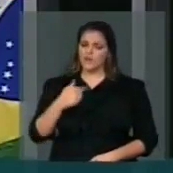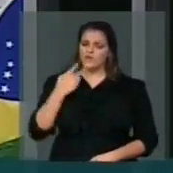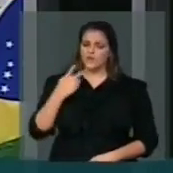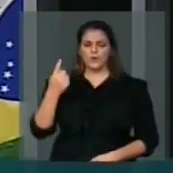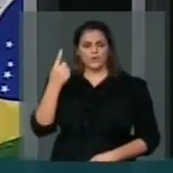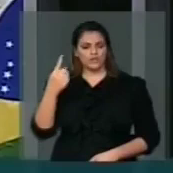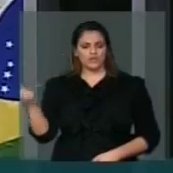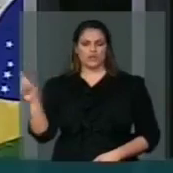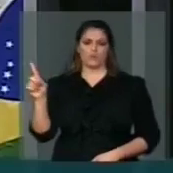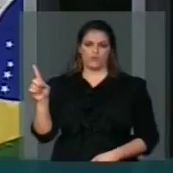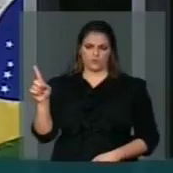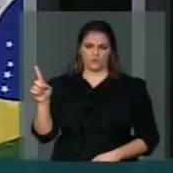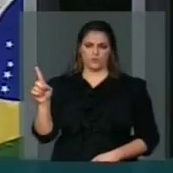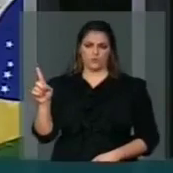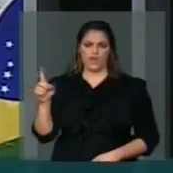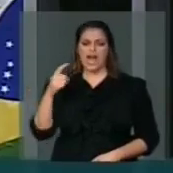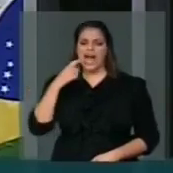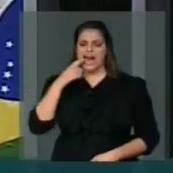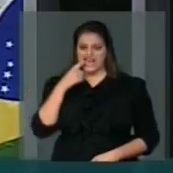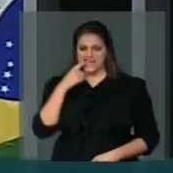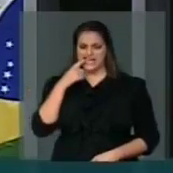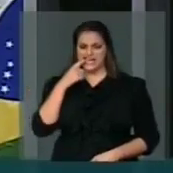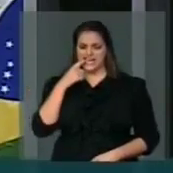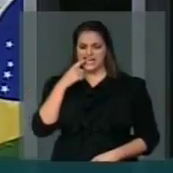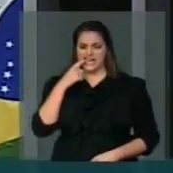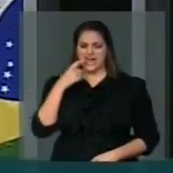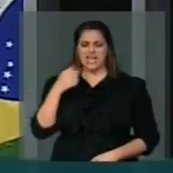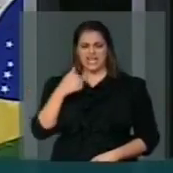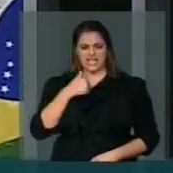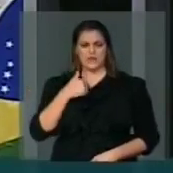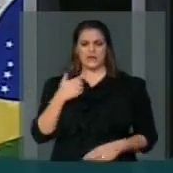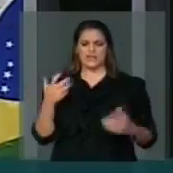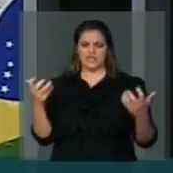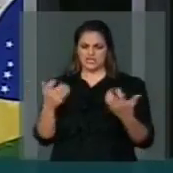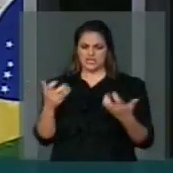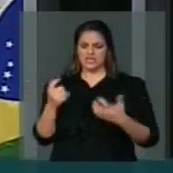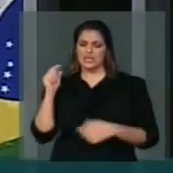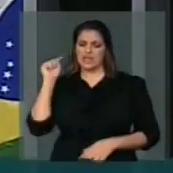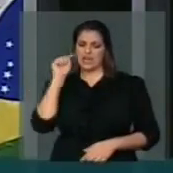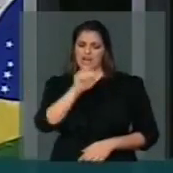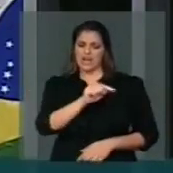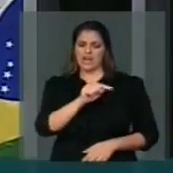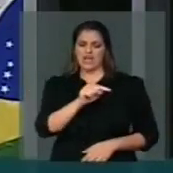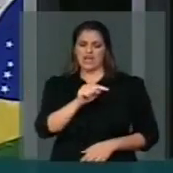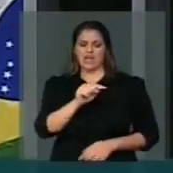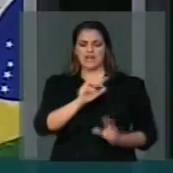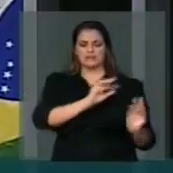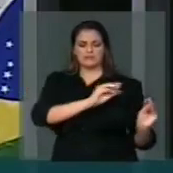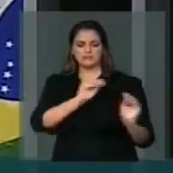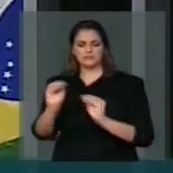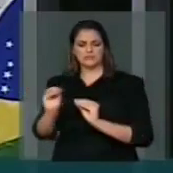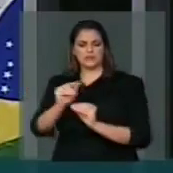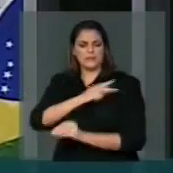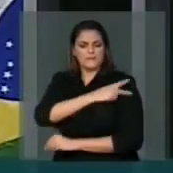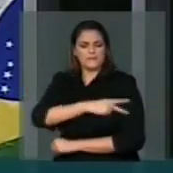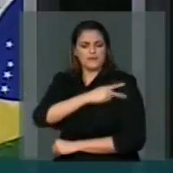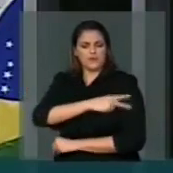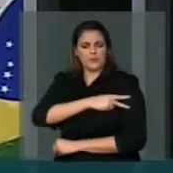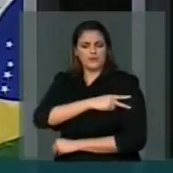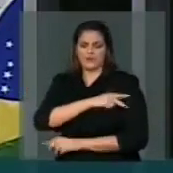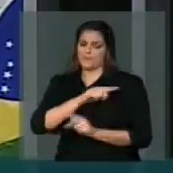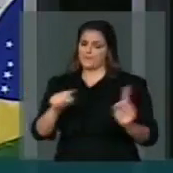não, até por inveja. Eu gostaria que aquela Zona Franca fosse no Piauí, mas não